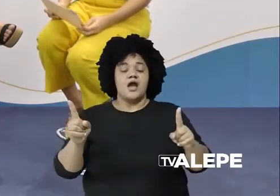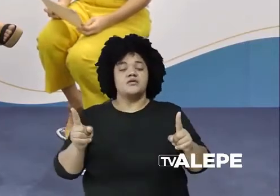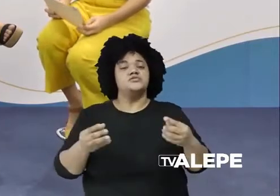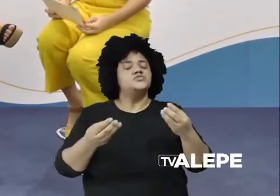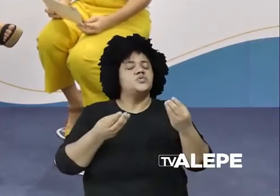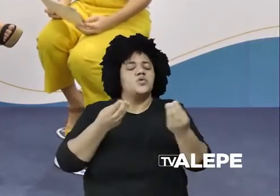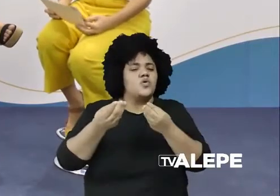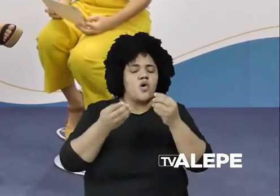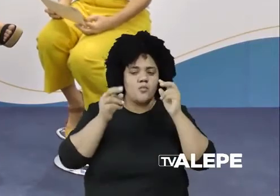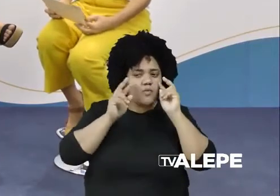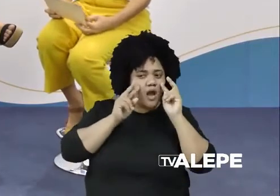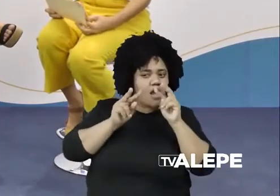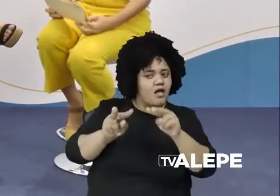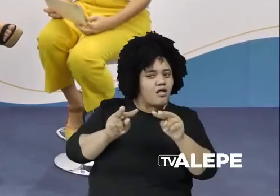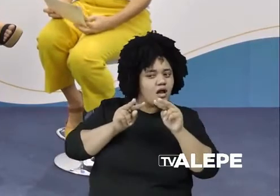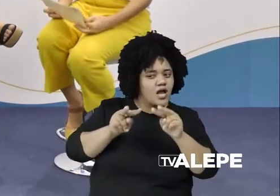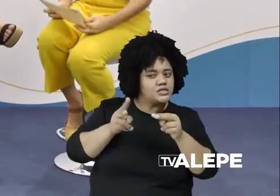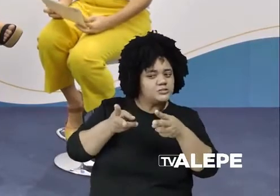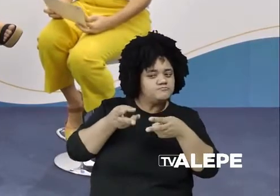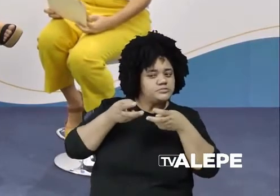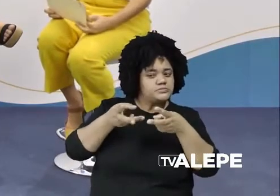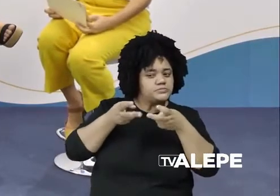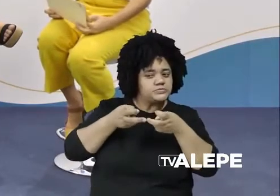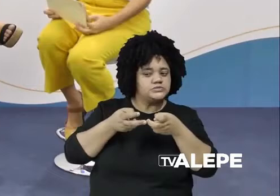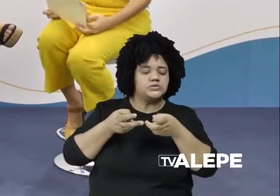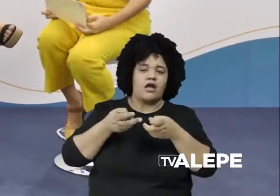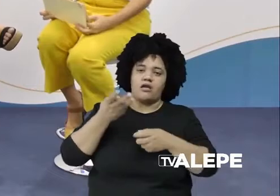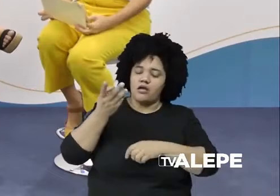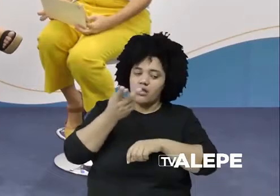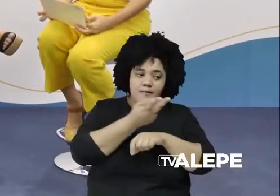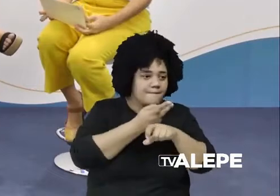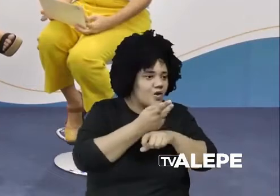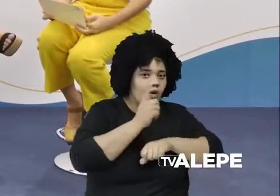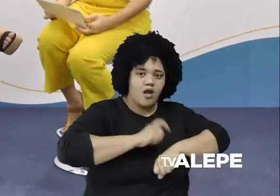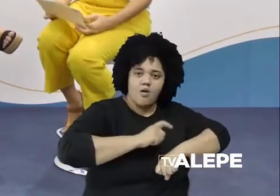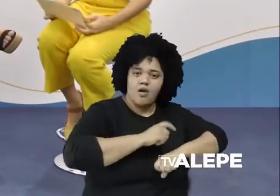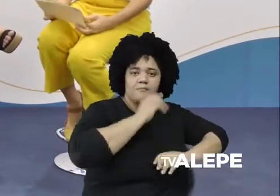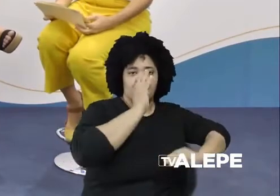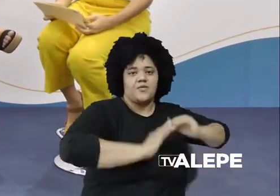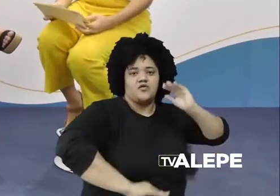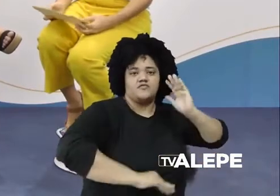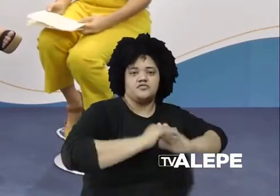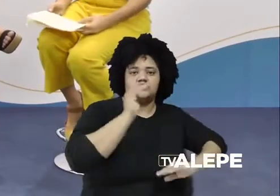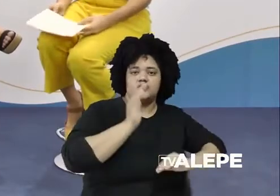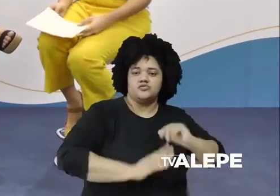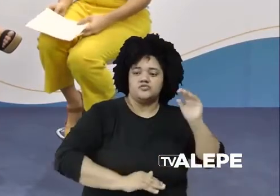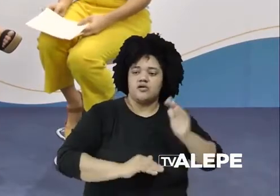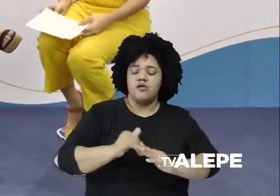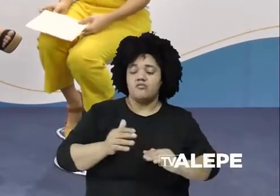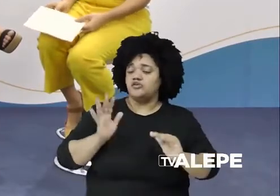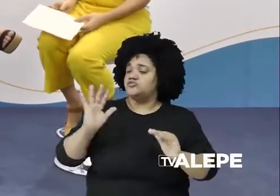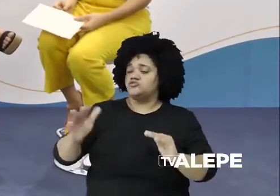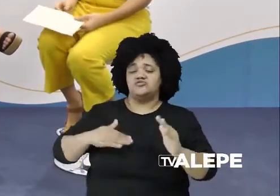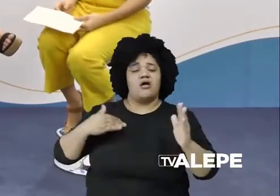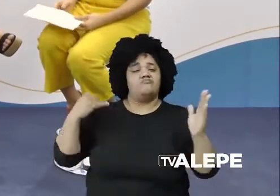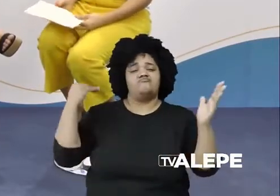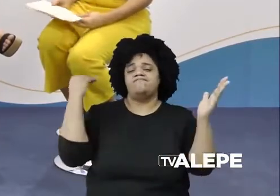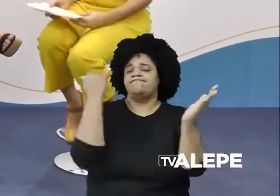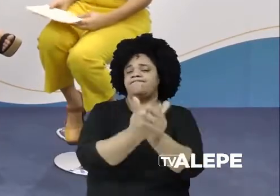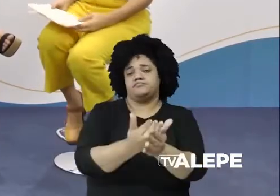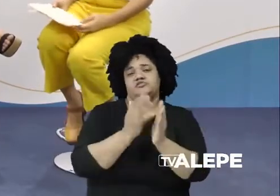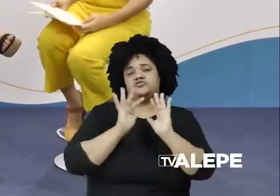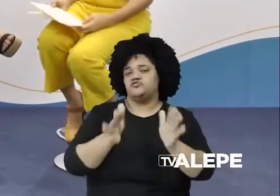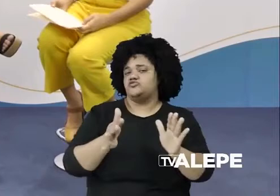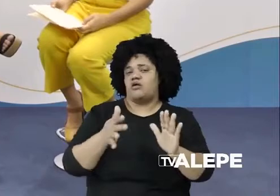seria a gente ficar alerta a algumas suspeitas e procurar um profissional de saúde para que essa criança não chegue no hospital numa situação muito